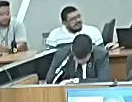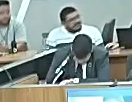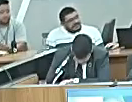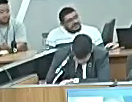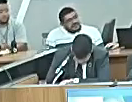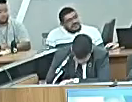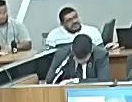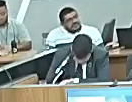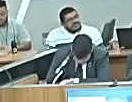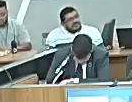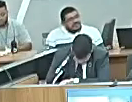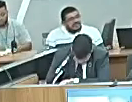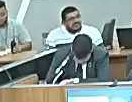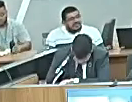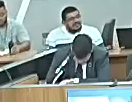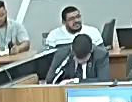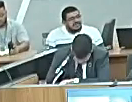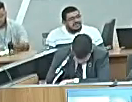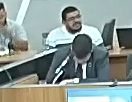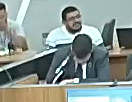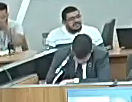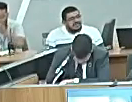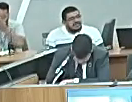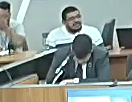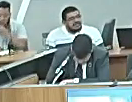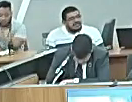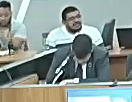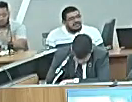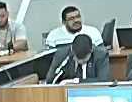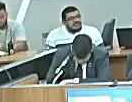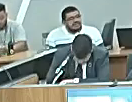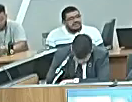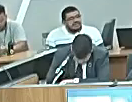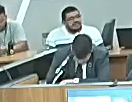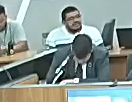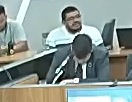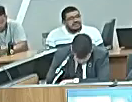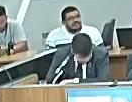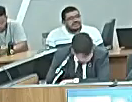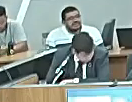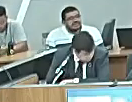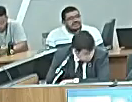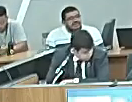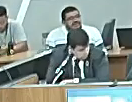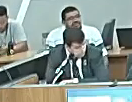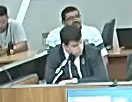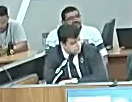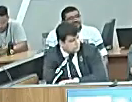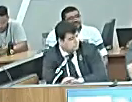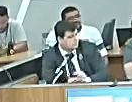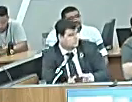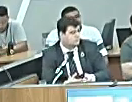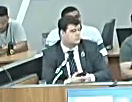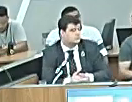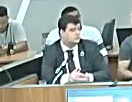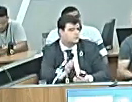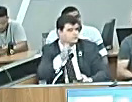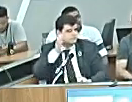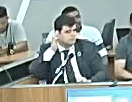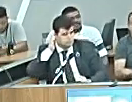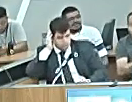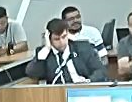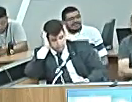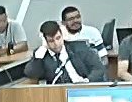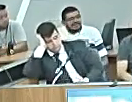a legislação ela é uma uma é um ponto estruturante a